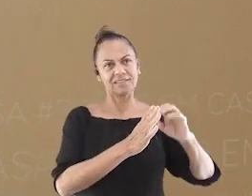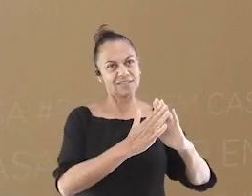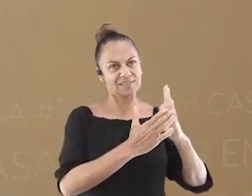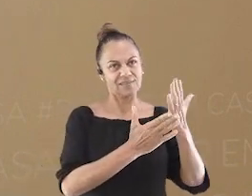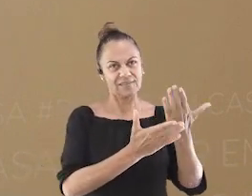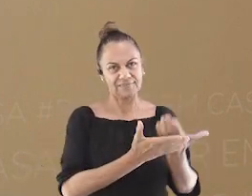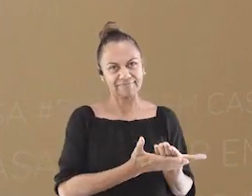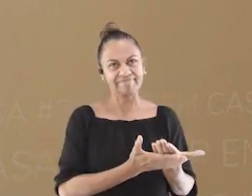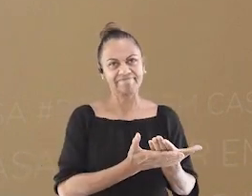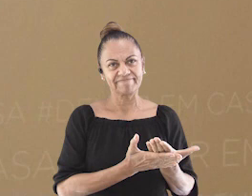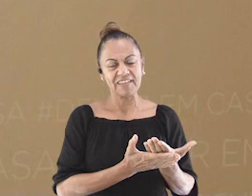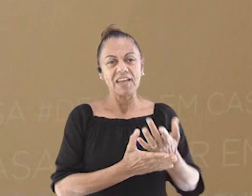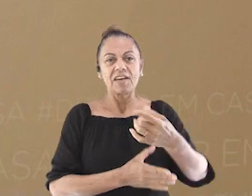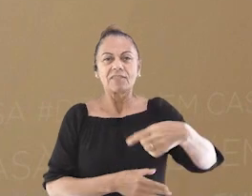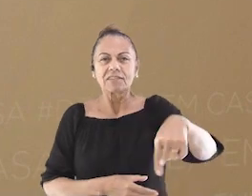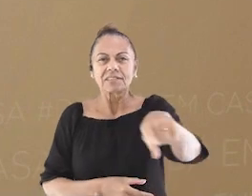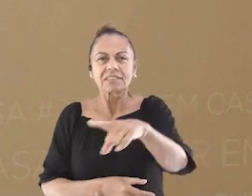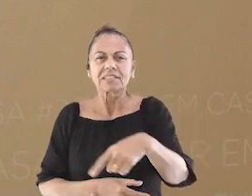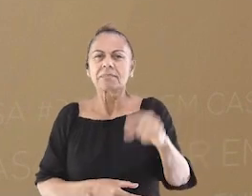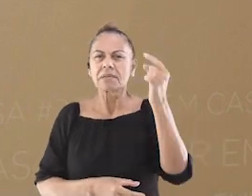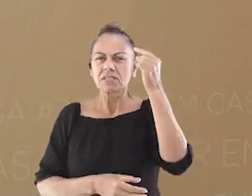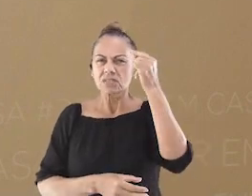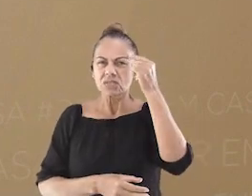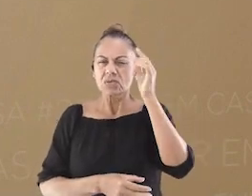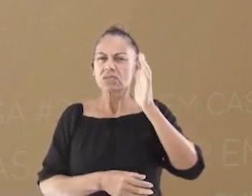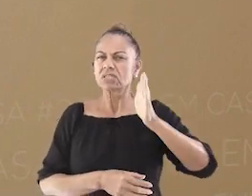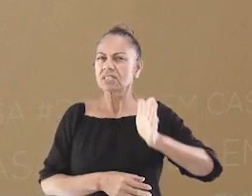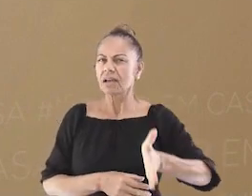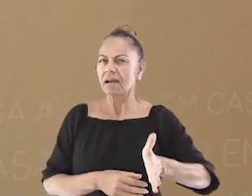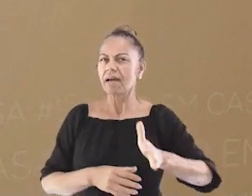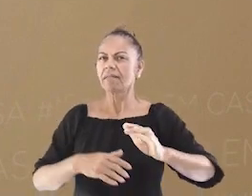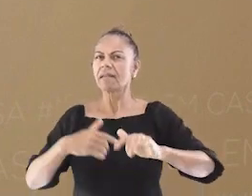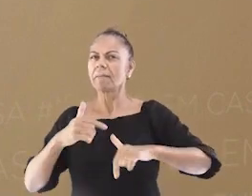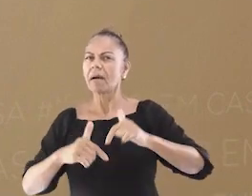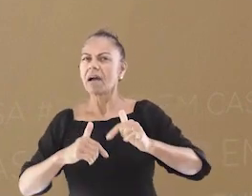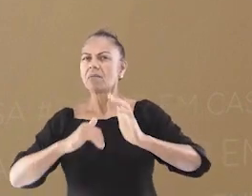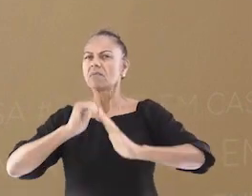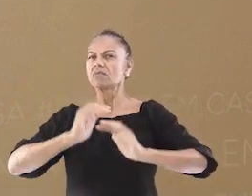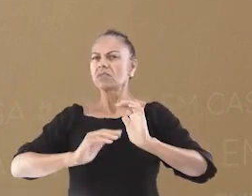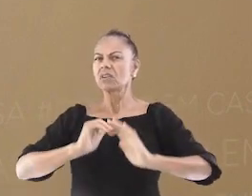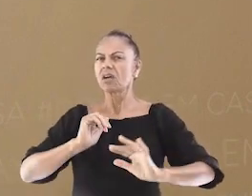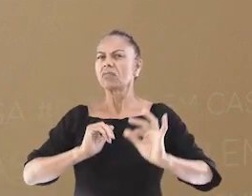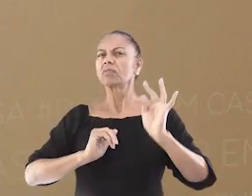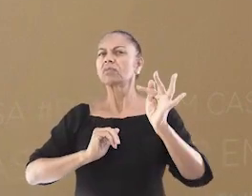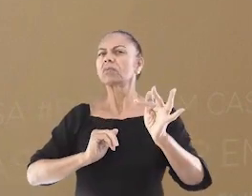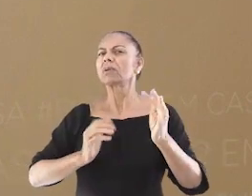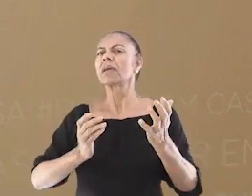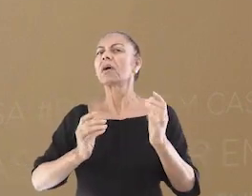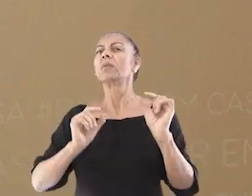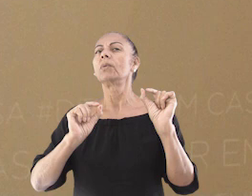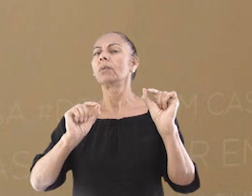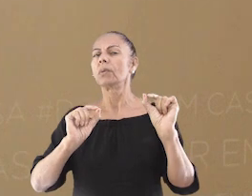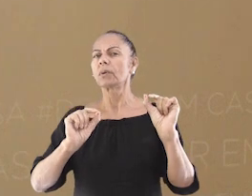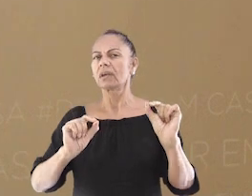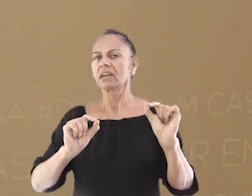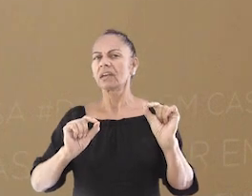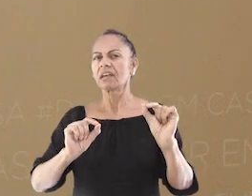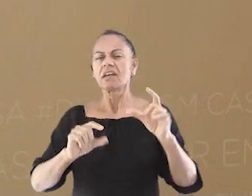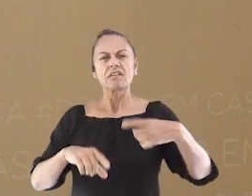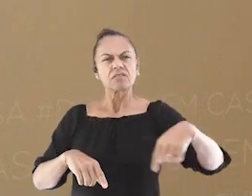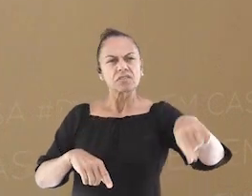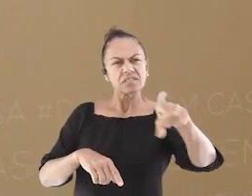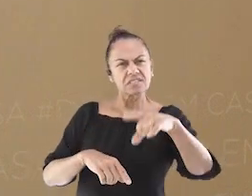pensou o que você quer trabalhar? Você já está trabalhando e é feliz com o que